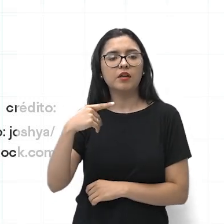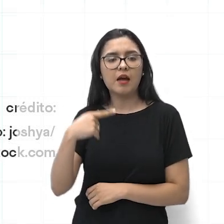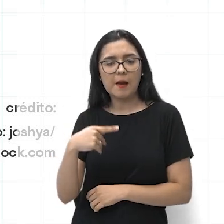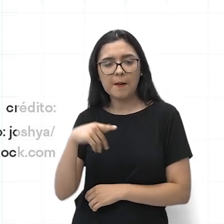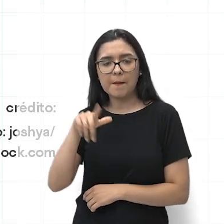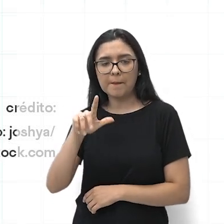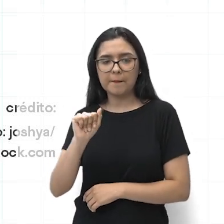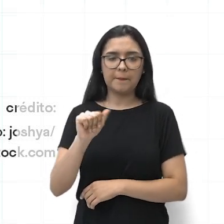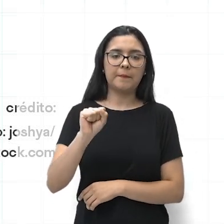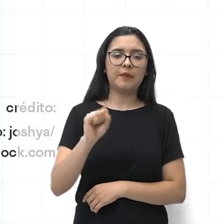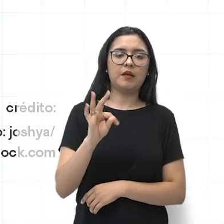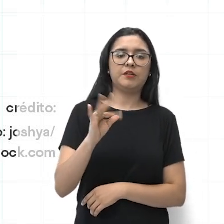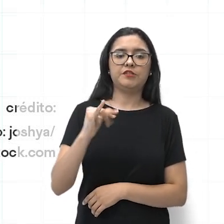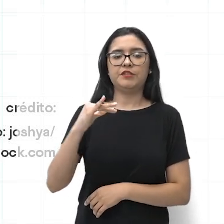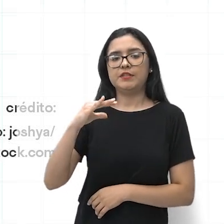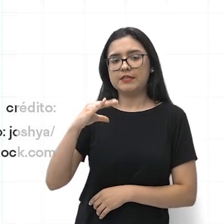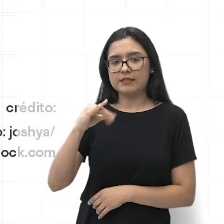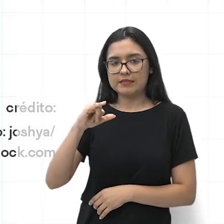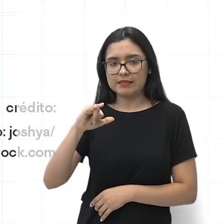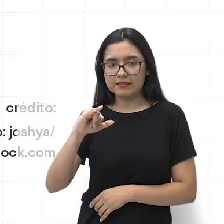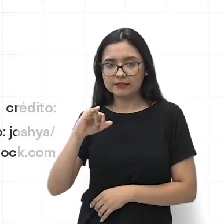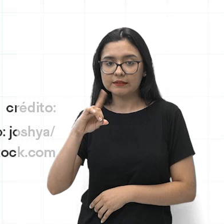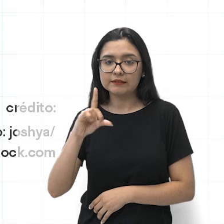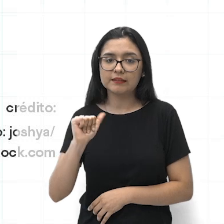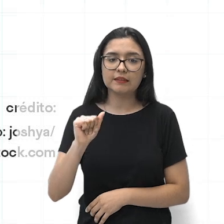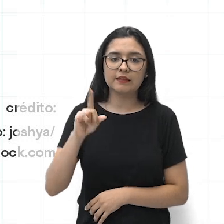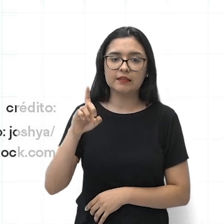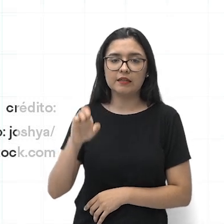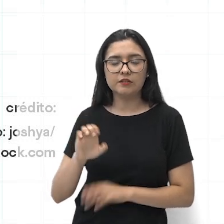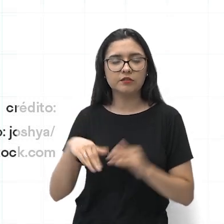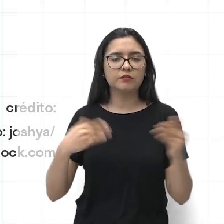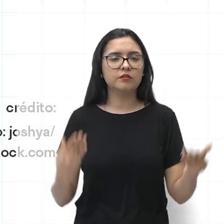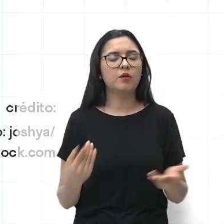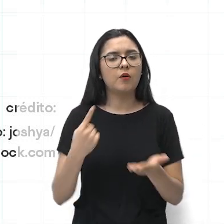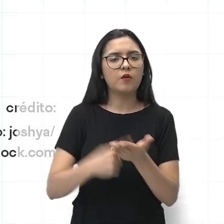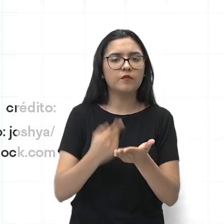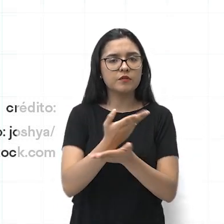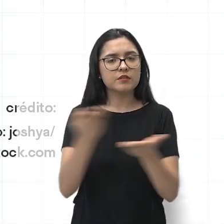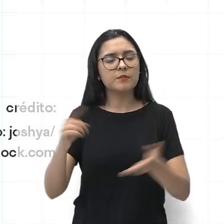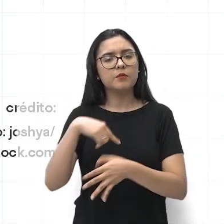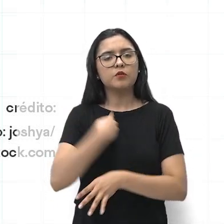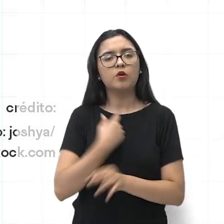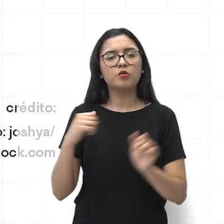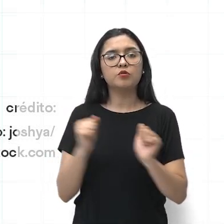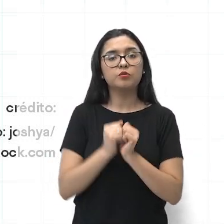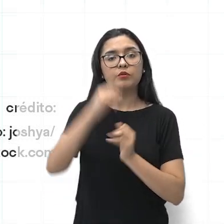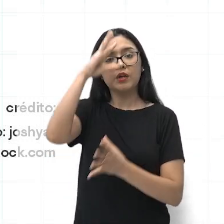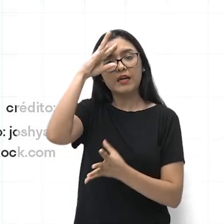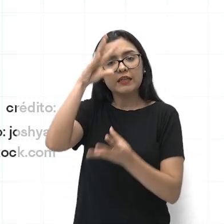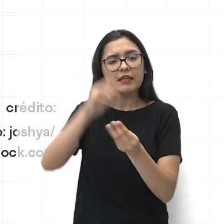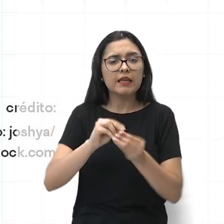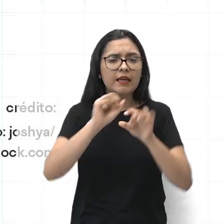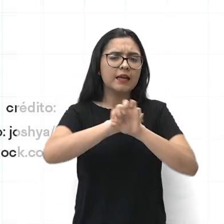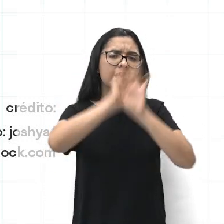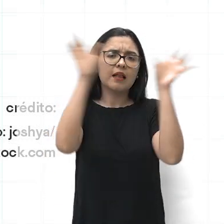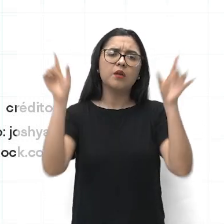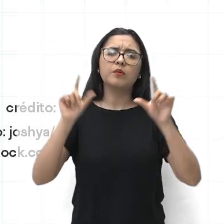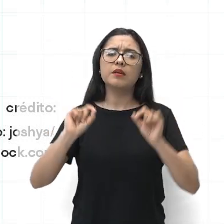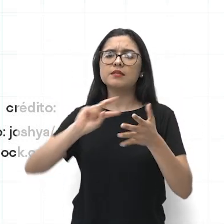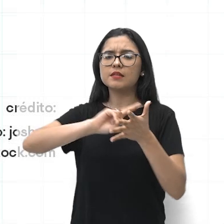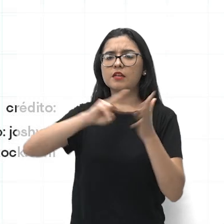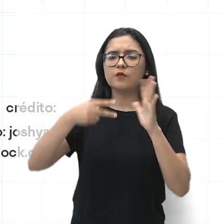chamo a atenção de vocês para a gente entender um pouquinho do que é o neurônio, né? O neurônio é essa estrutura